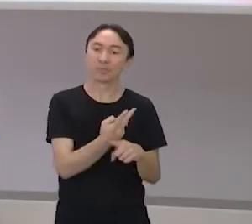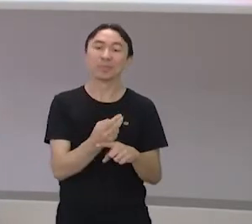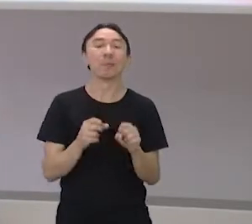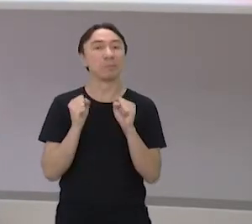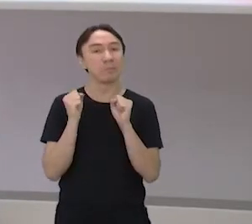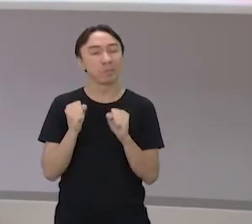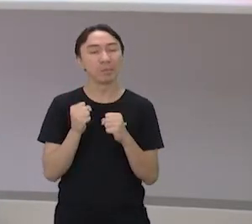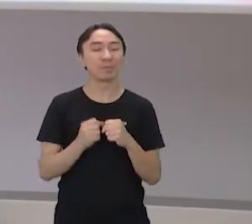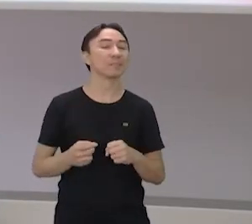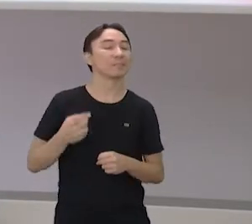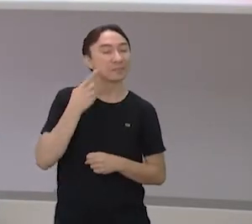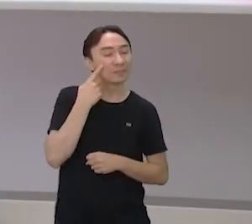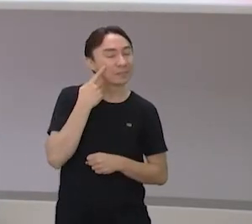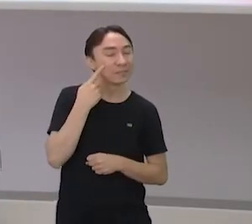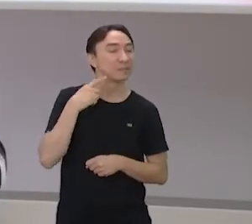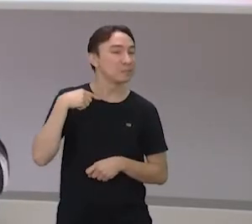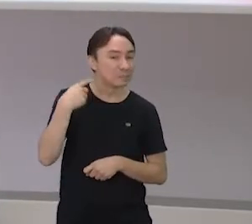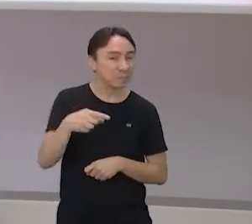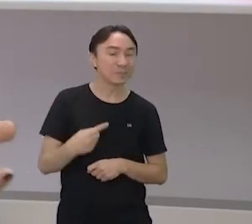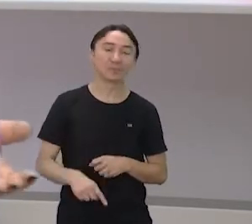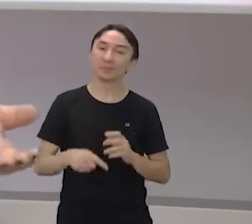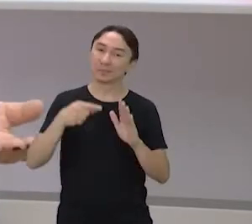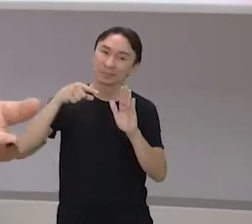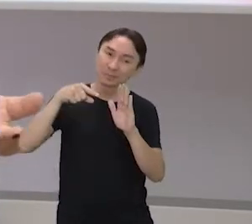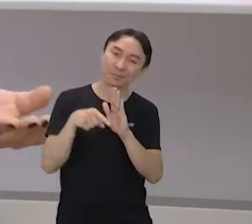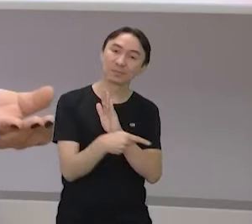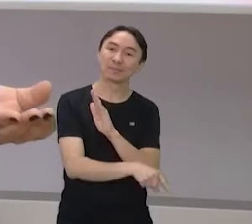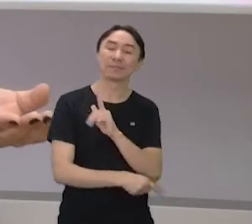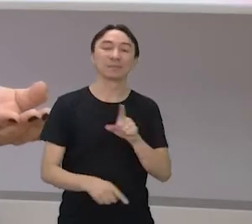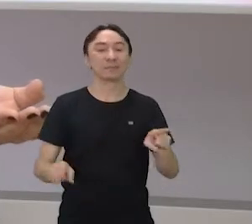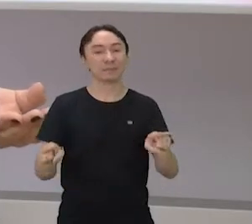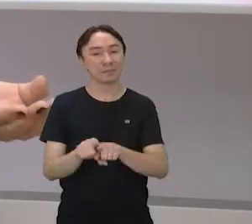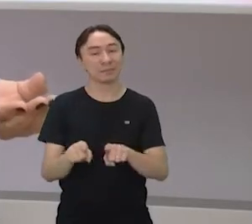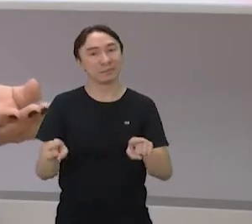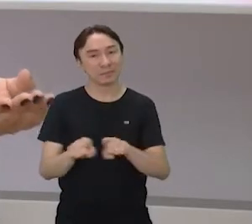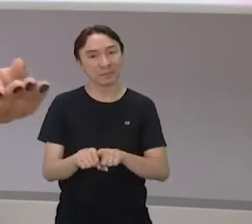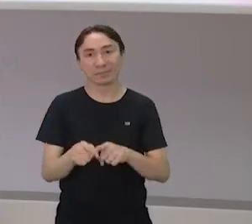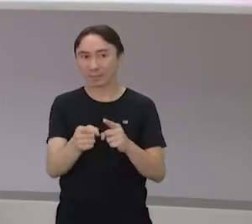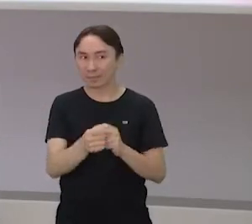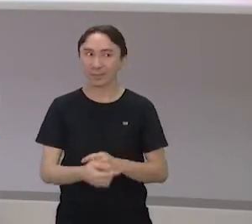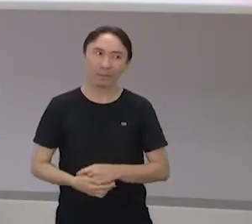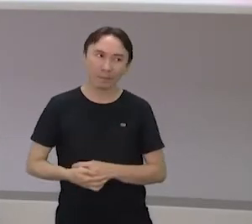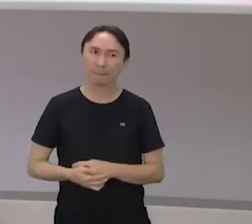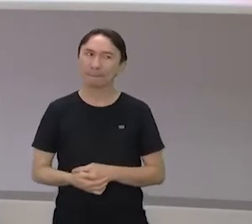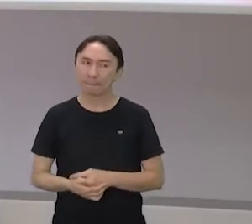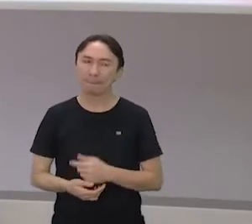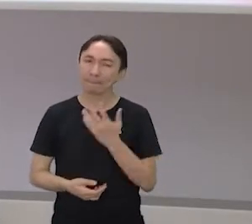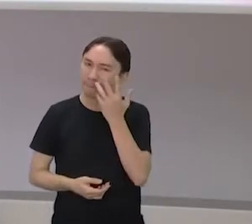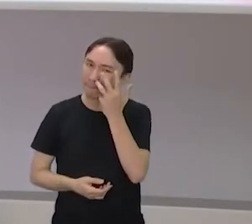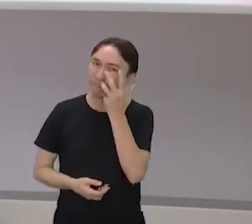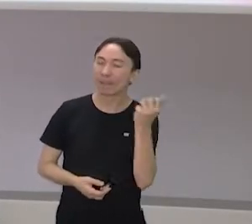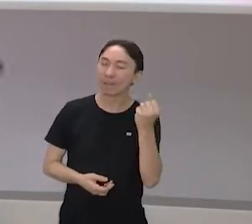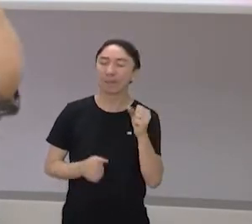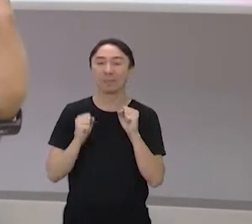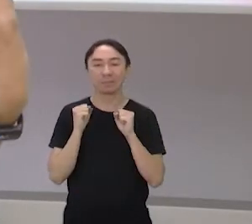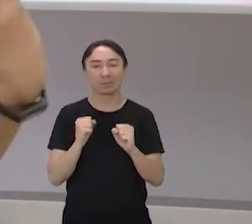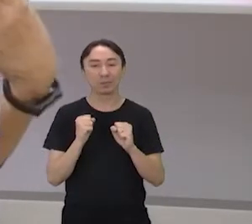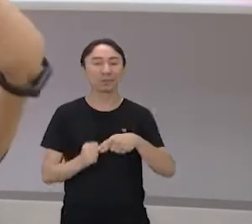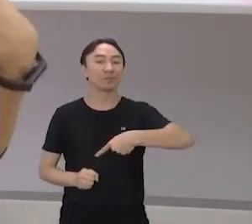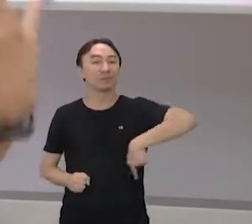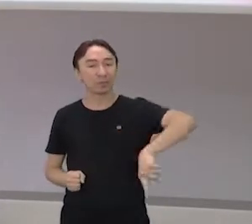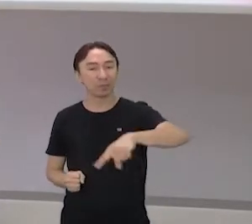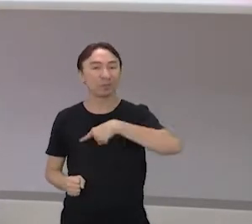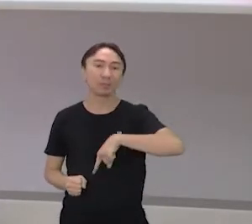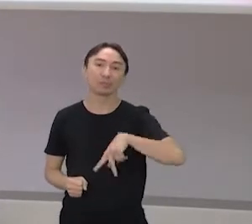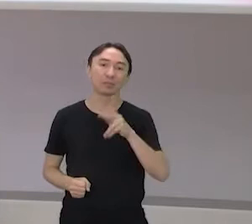também acompanharem outros aprofundamentos, e quem sabe aí também não se interessar por eles, não é? Então, assim, é isso, nós somos